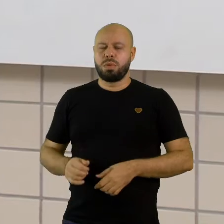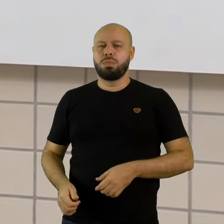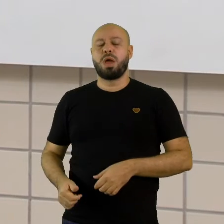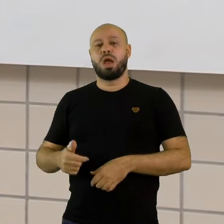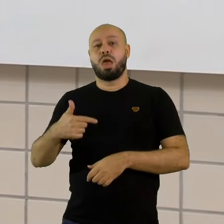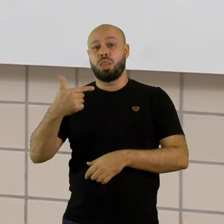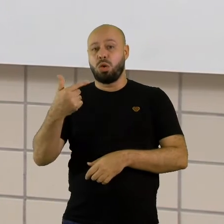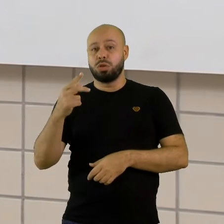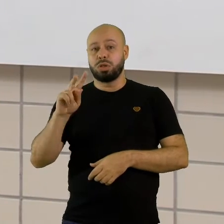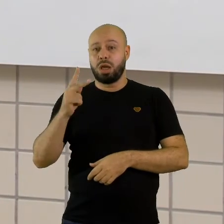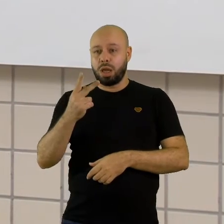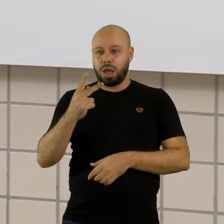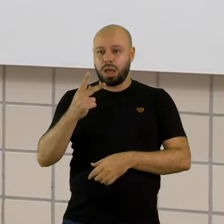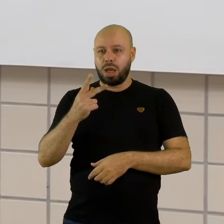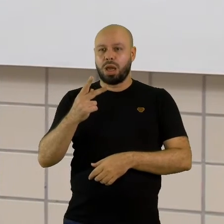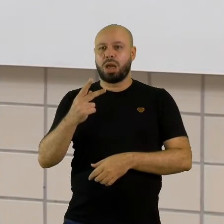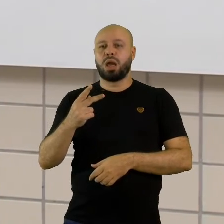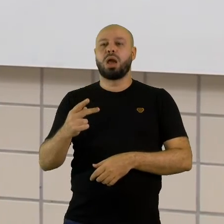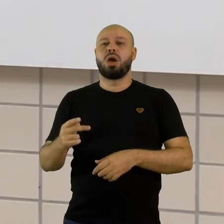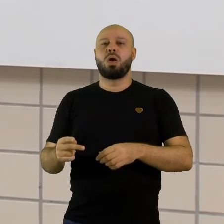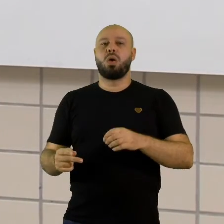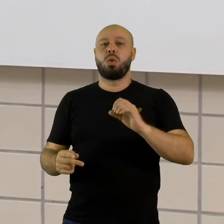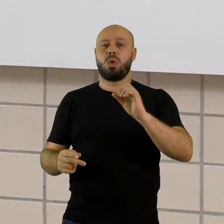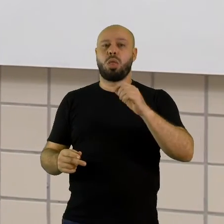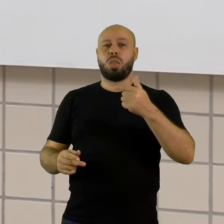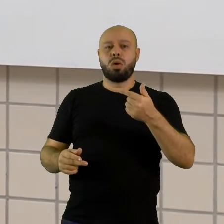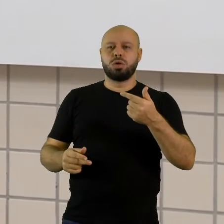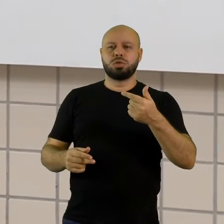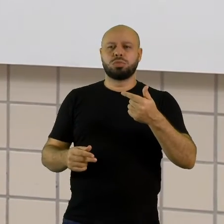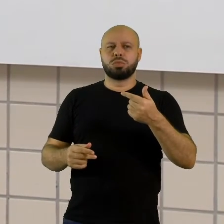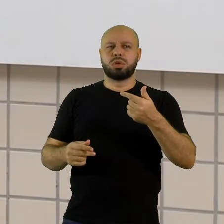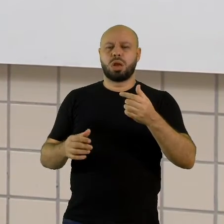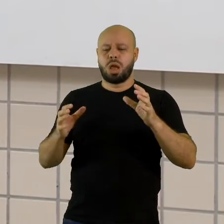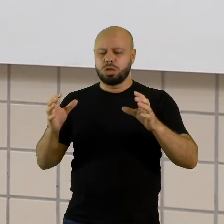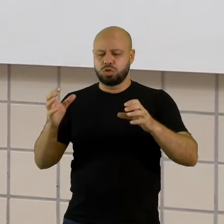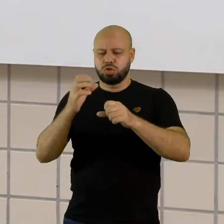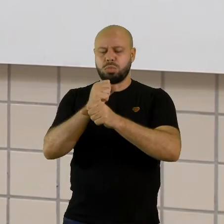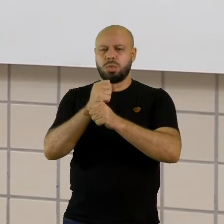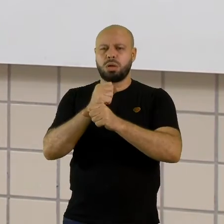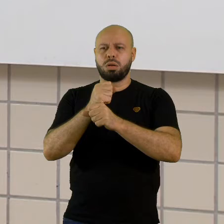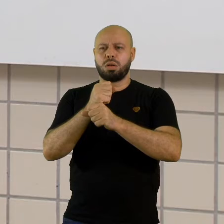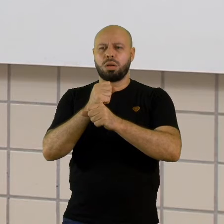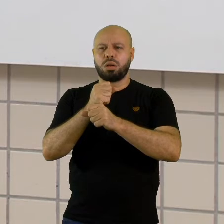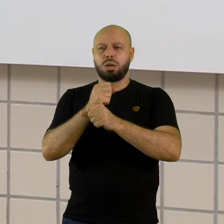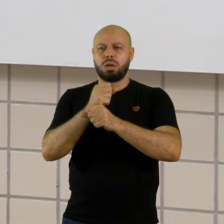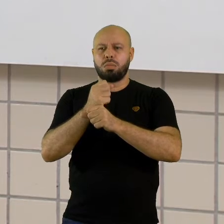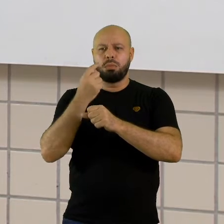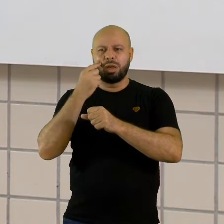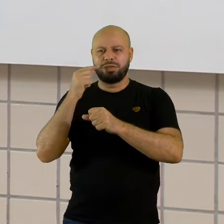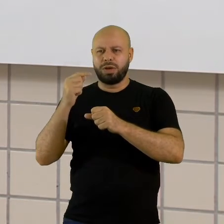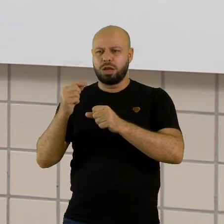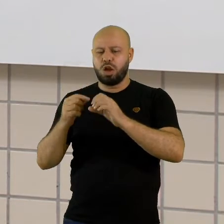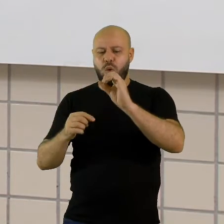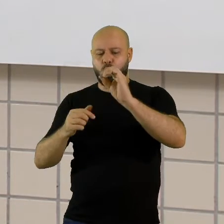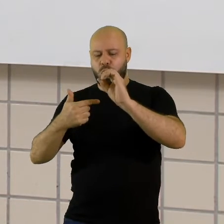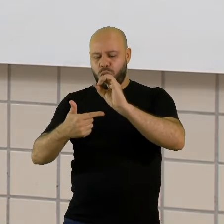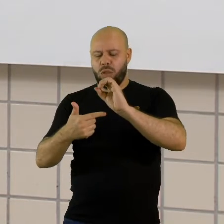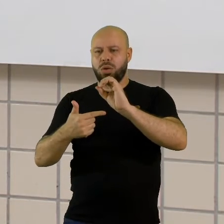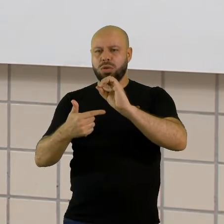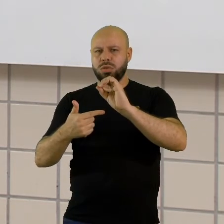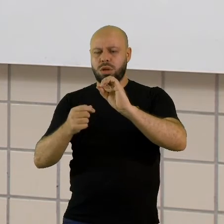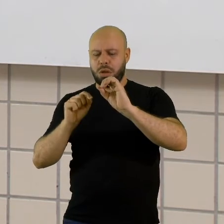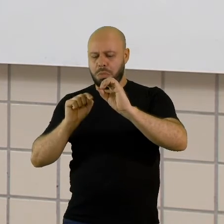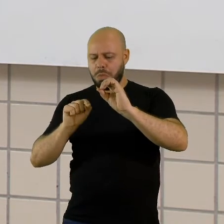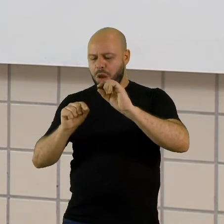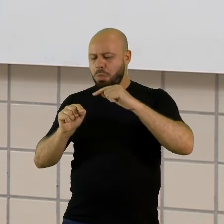de hidrogênio e uma molécula de oxigênio. Por que o 2 está aparecendo aqui? O 2 está aparecendo aqui porque vocês lembram da aula passada que eu